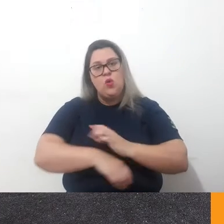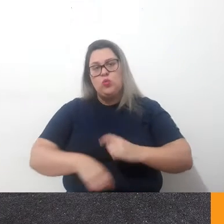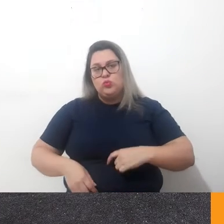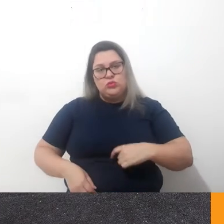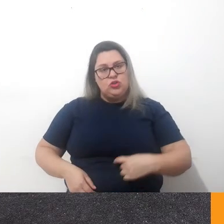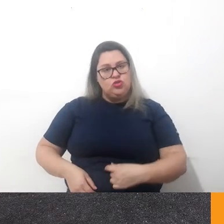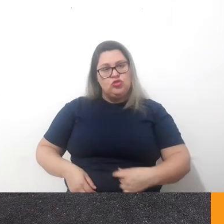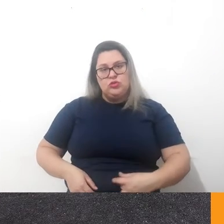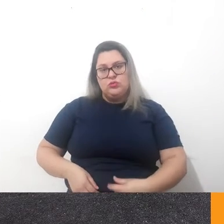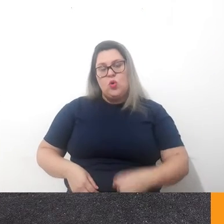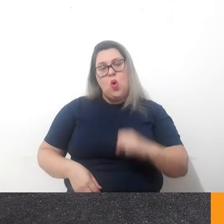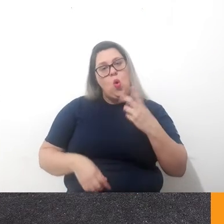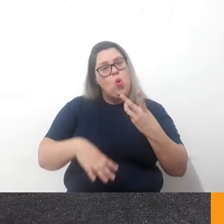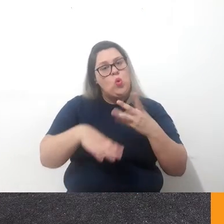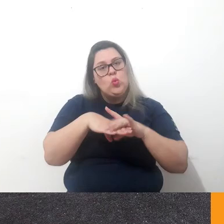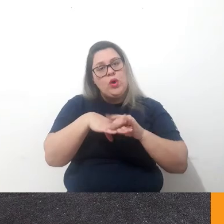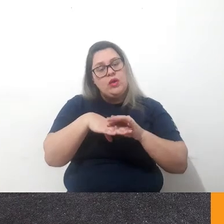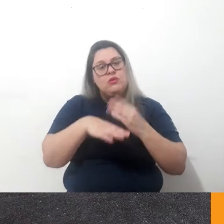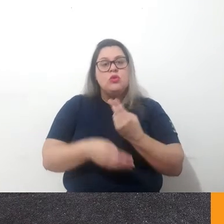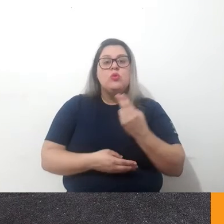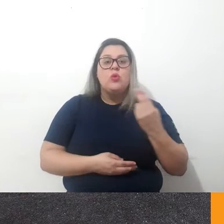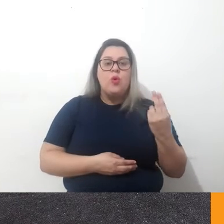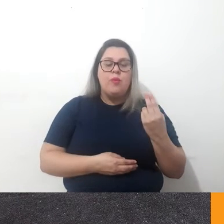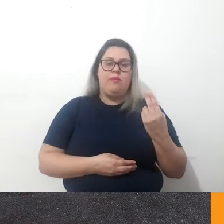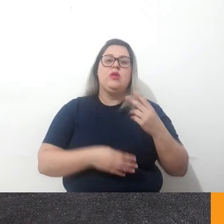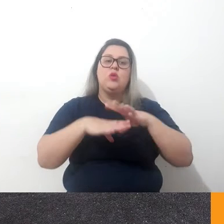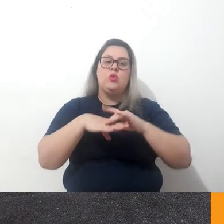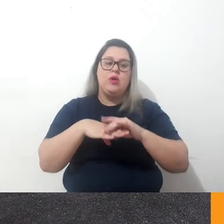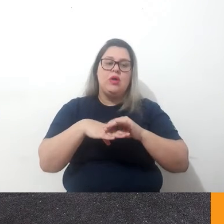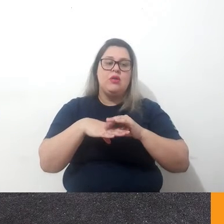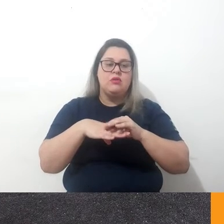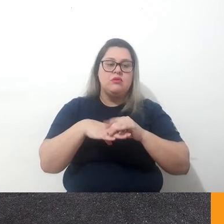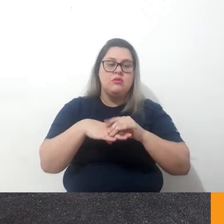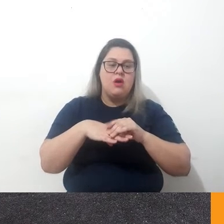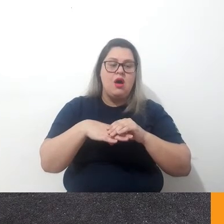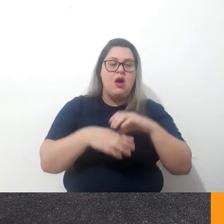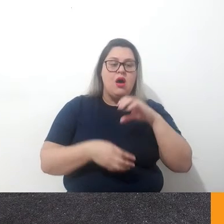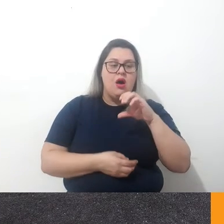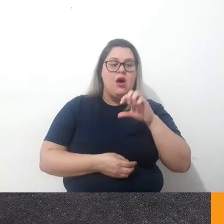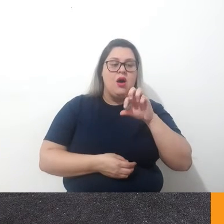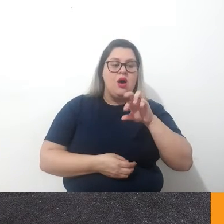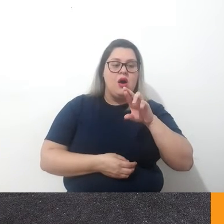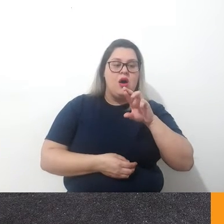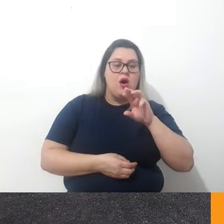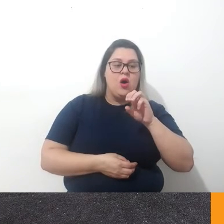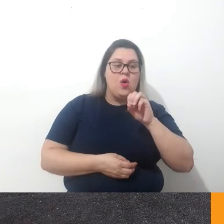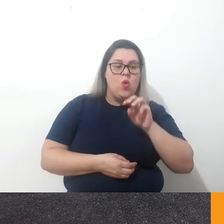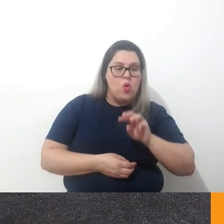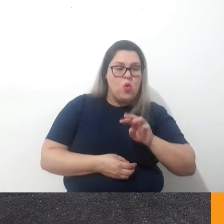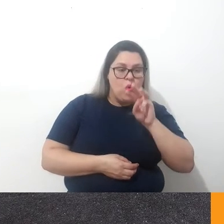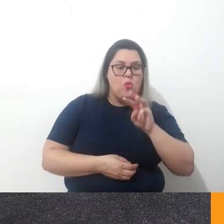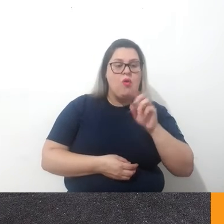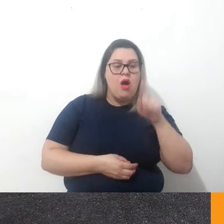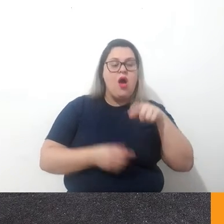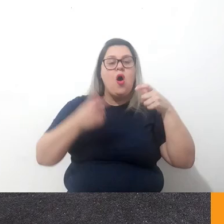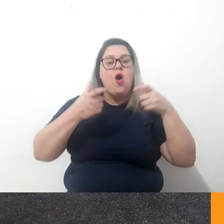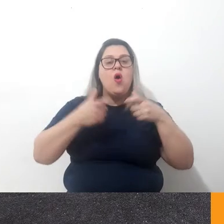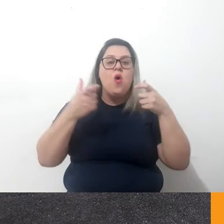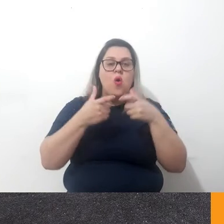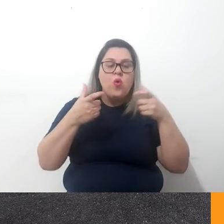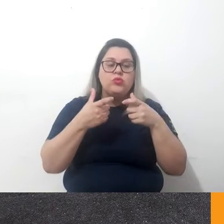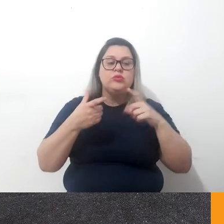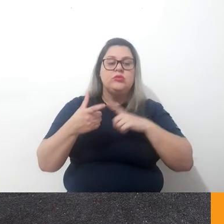intestinal, ou uma doença que a gente chama de doença de Crohn, que é uma doença imune, onde os anticorpos que